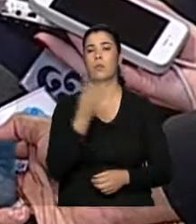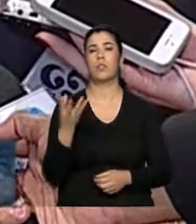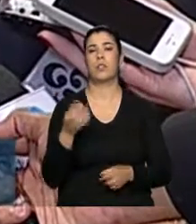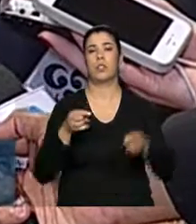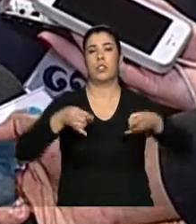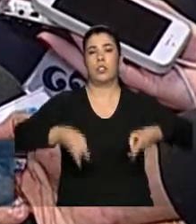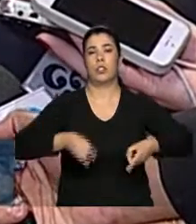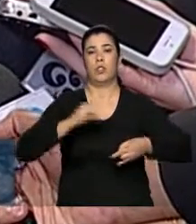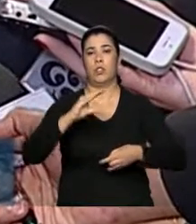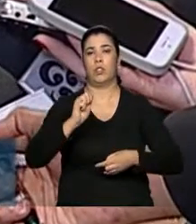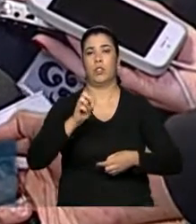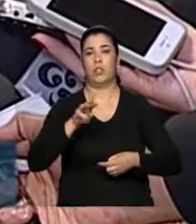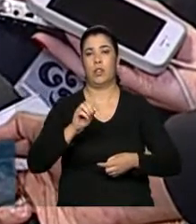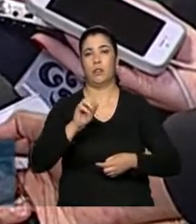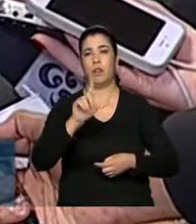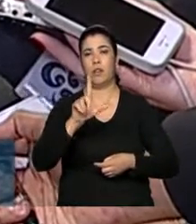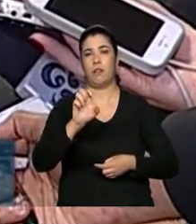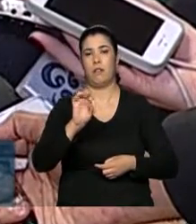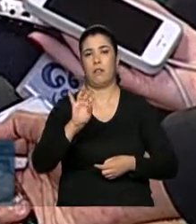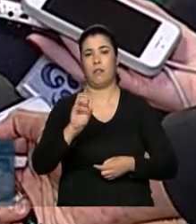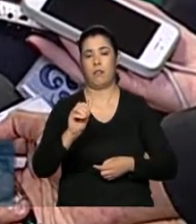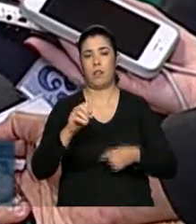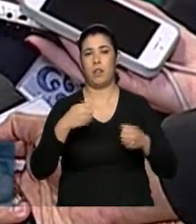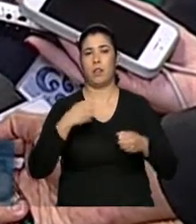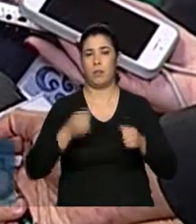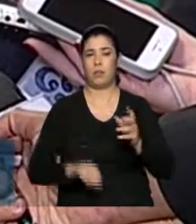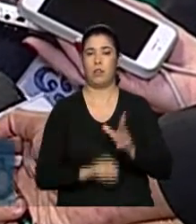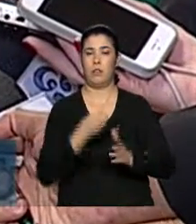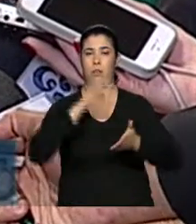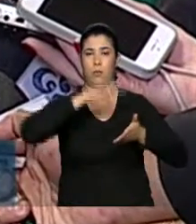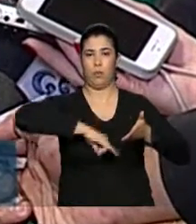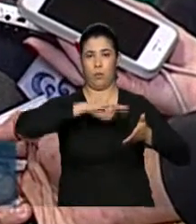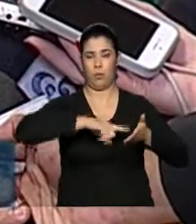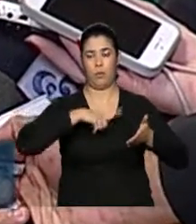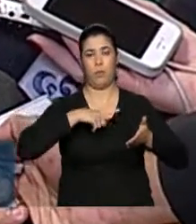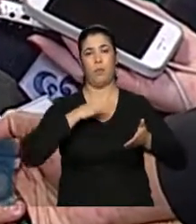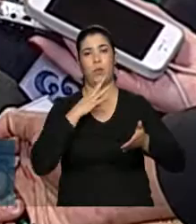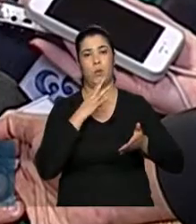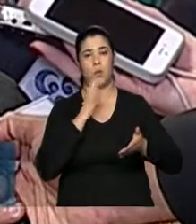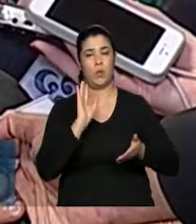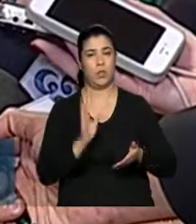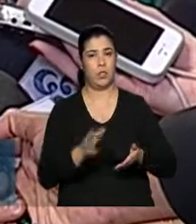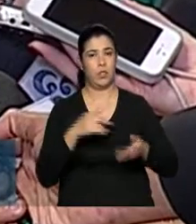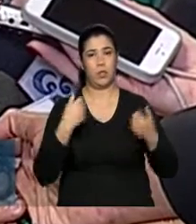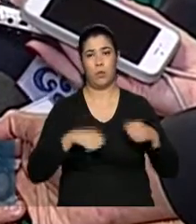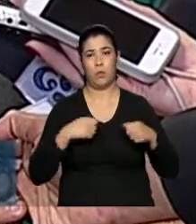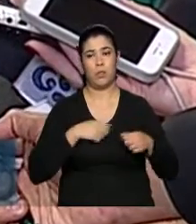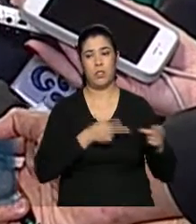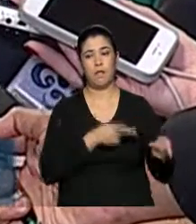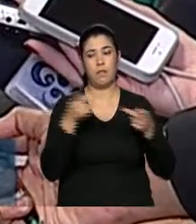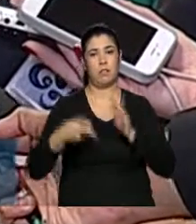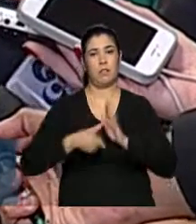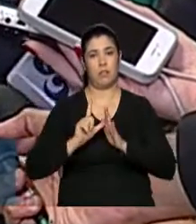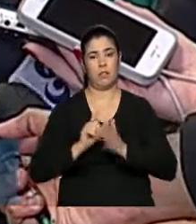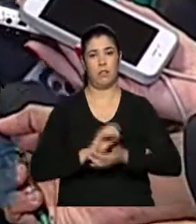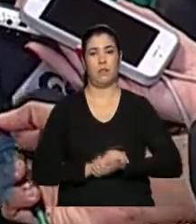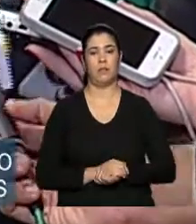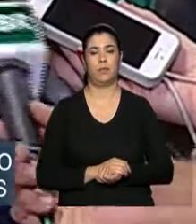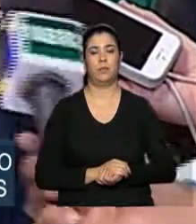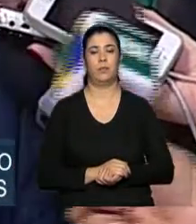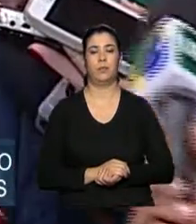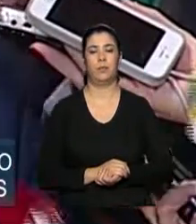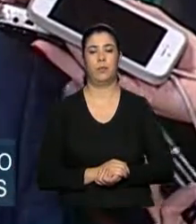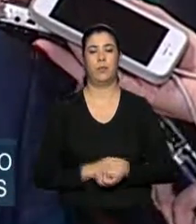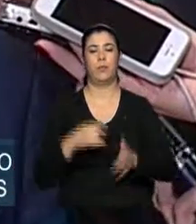etc., normalmente é uma questão documental a que temos acesso sem precisar da visita. Certo. Agora,